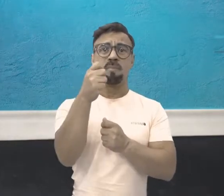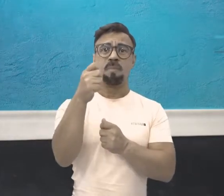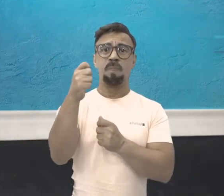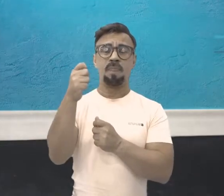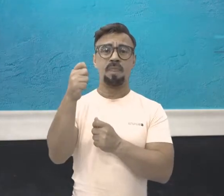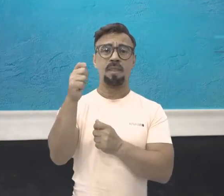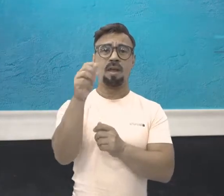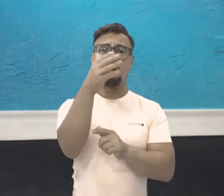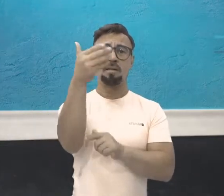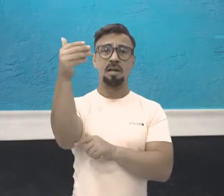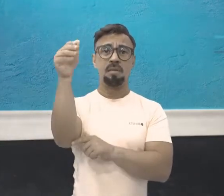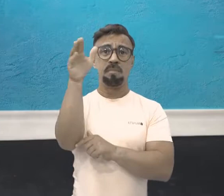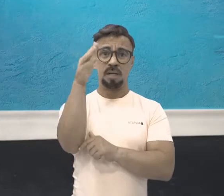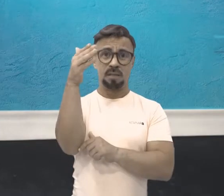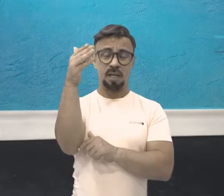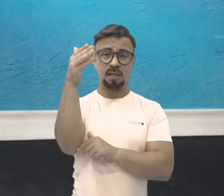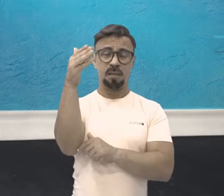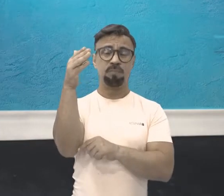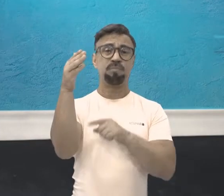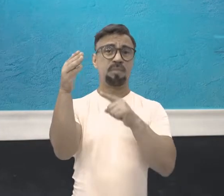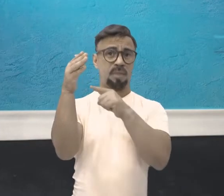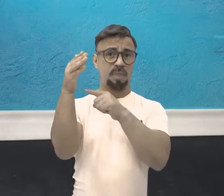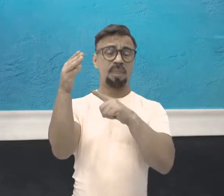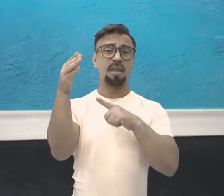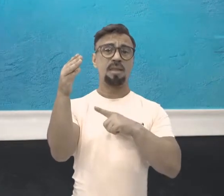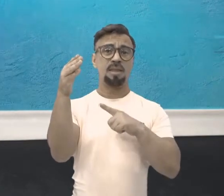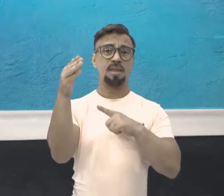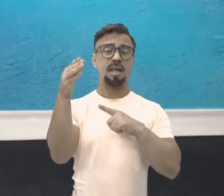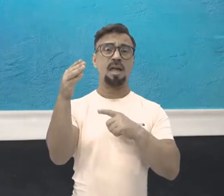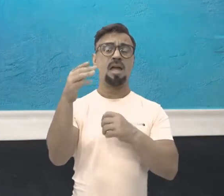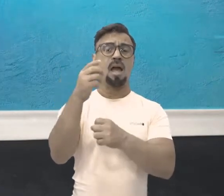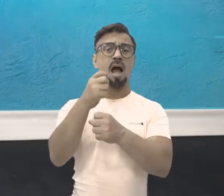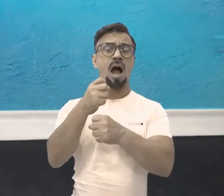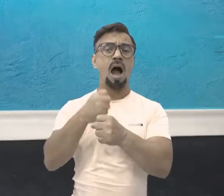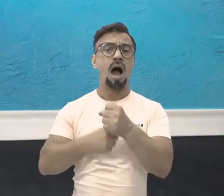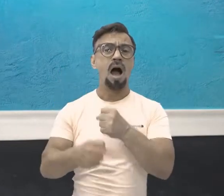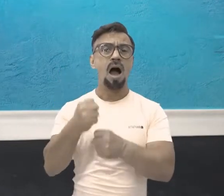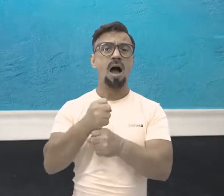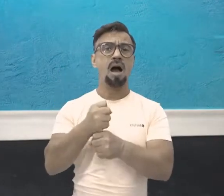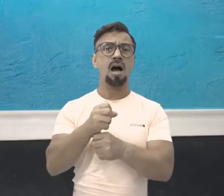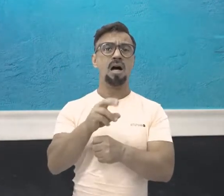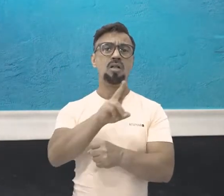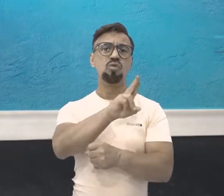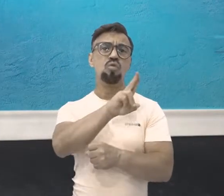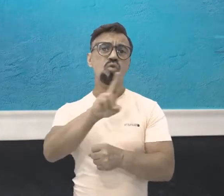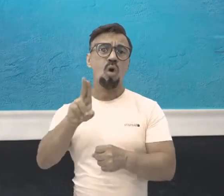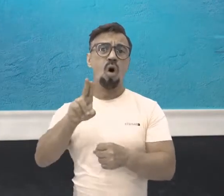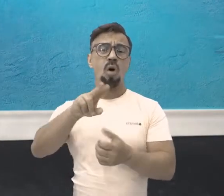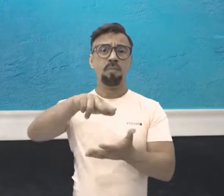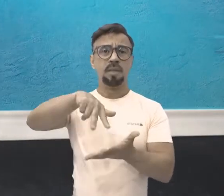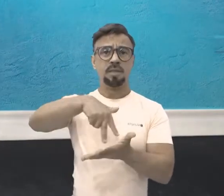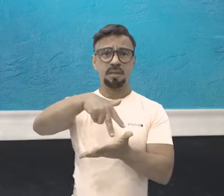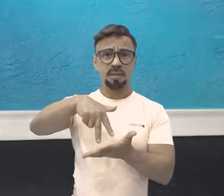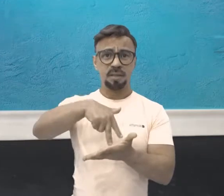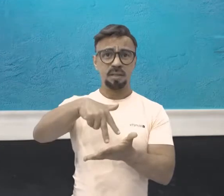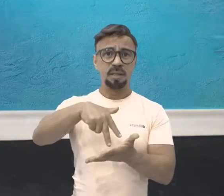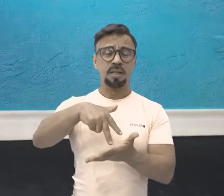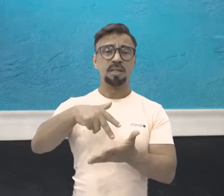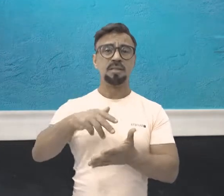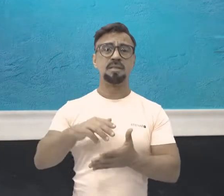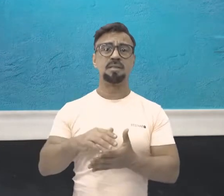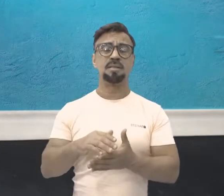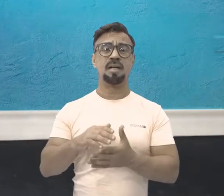carregando a bandeira. Nessa bandeira contém ano, nome do maracatu que